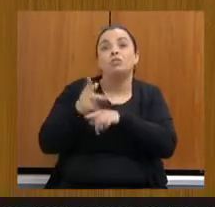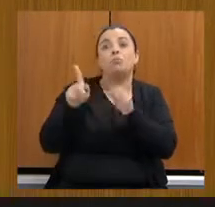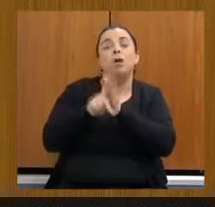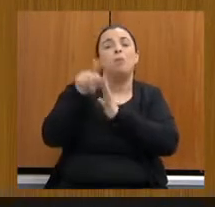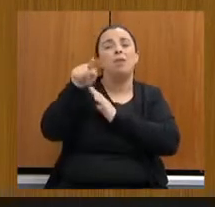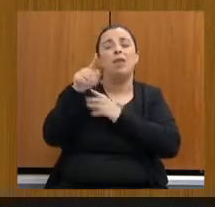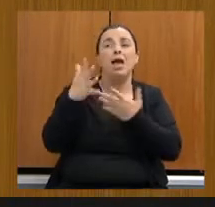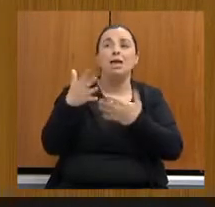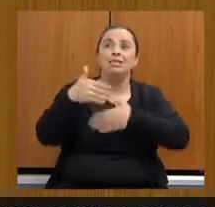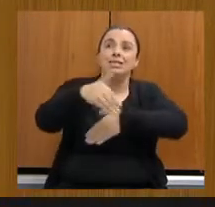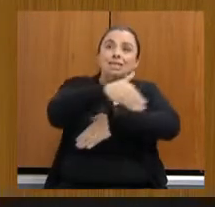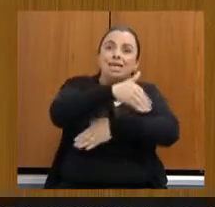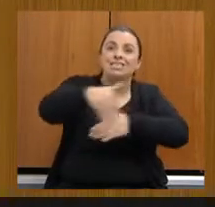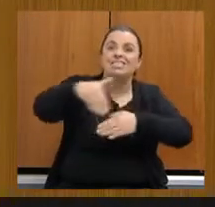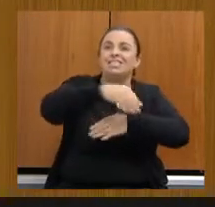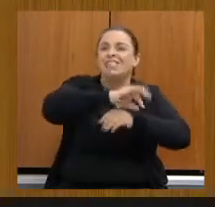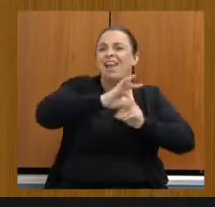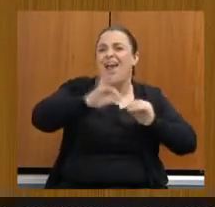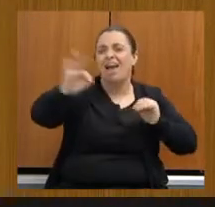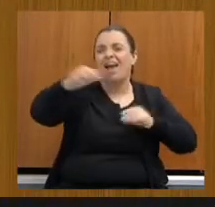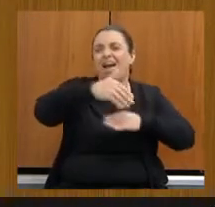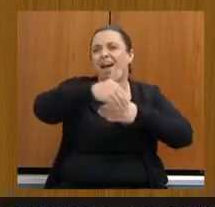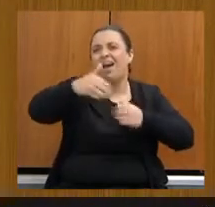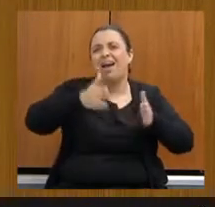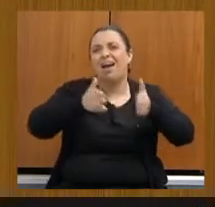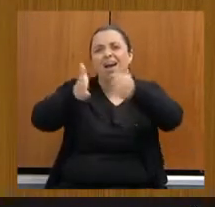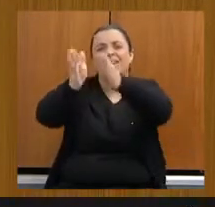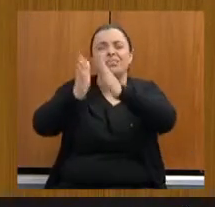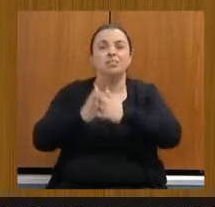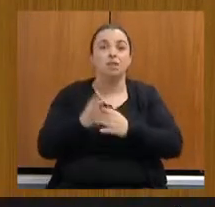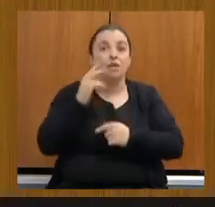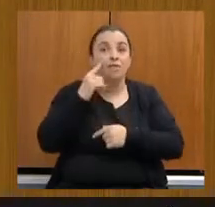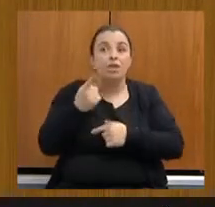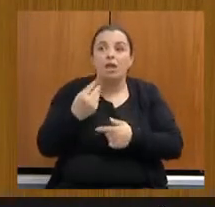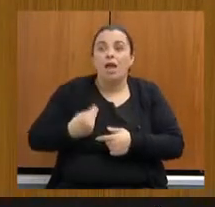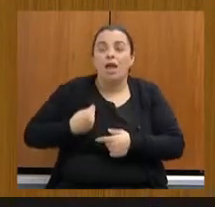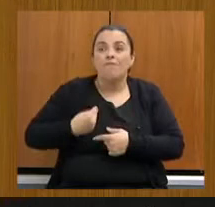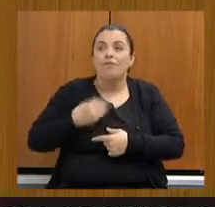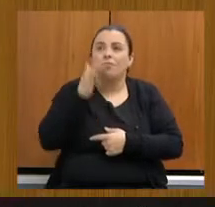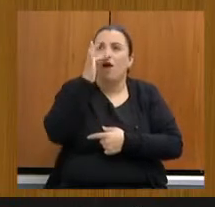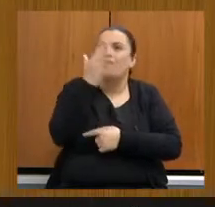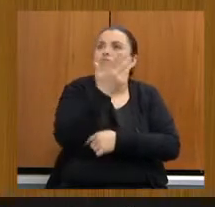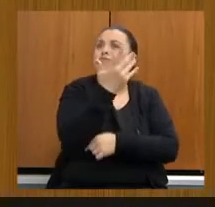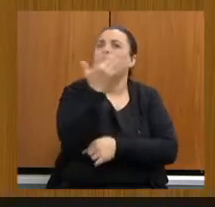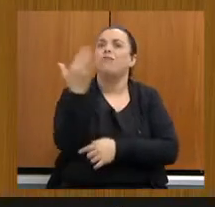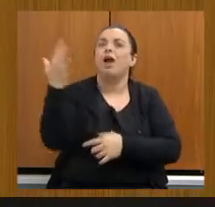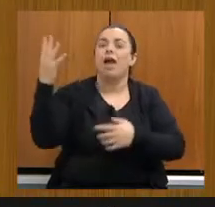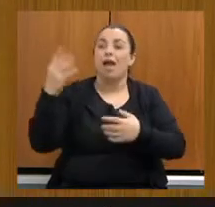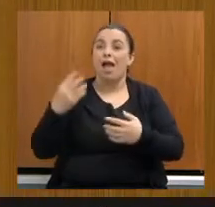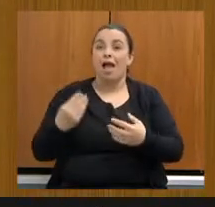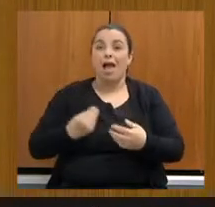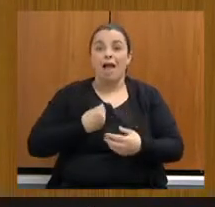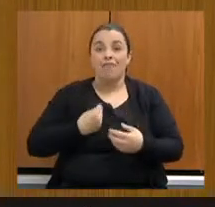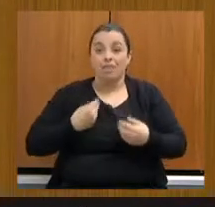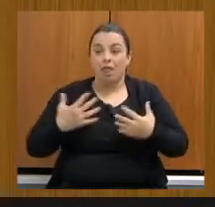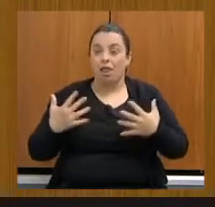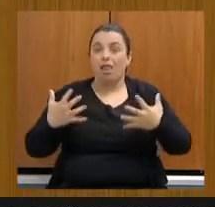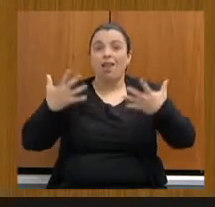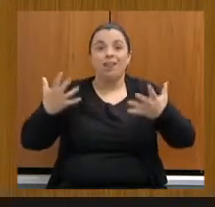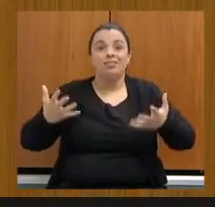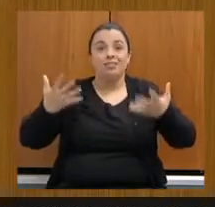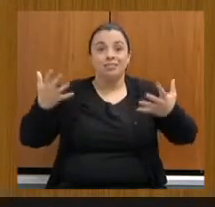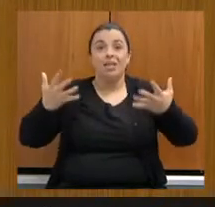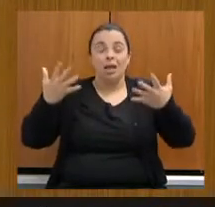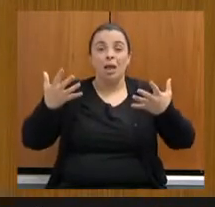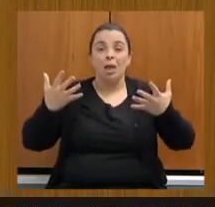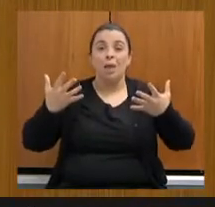feitos e você vê que a vida floresce principalmente é o espaço da fauna a vida Floresta em volta desses